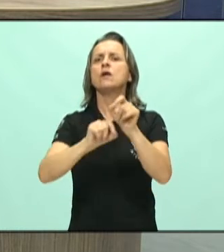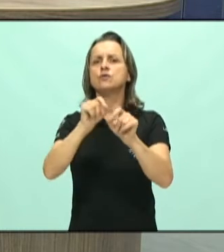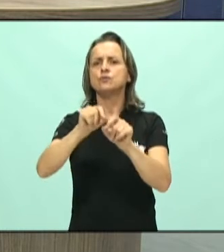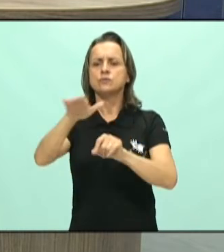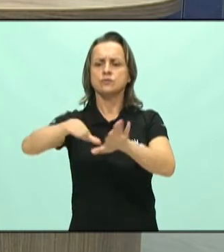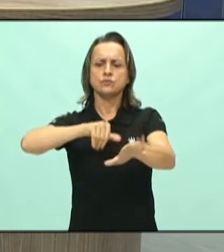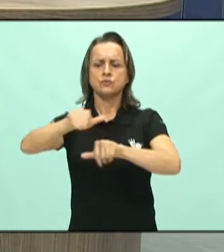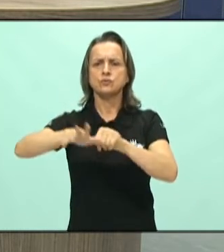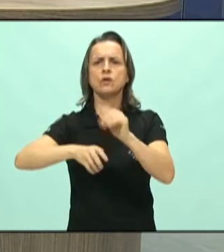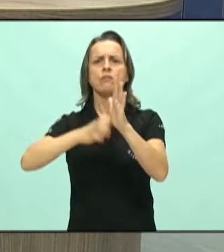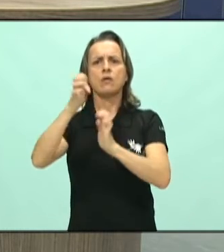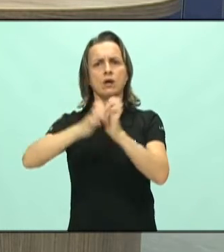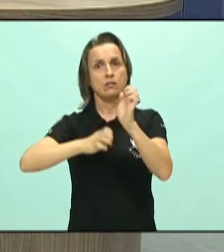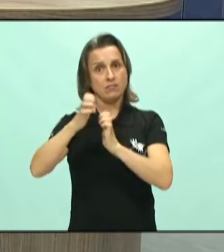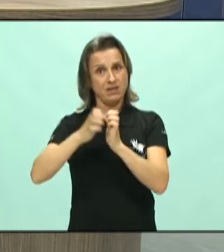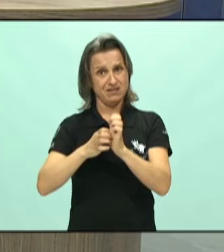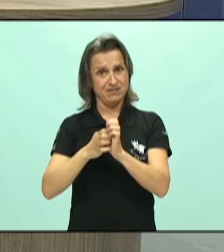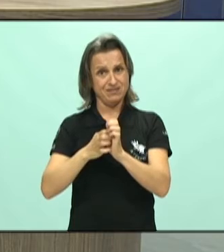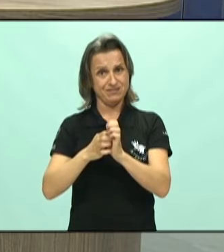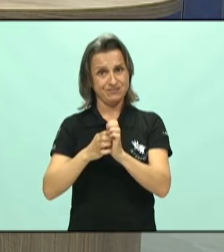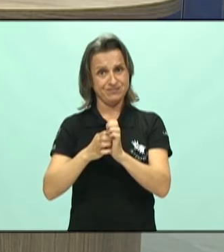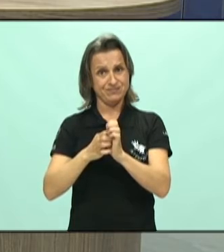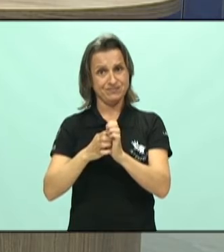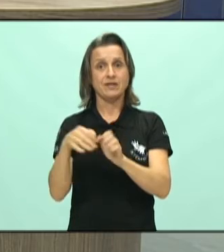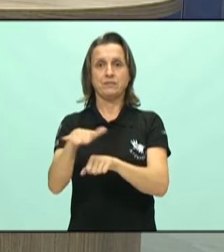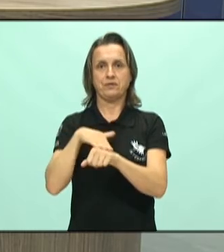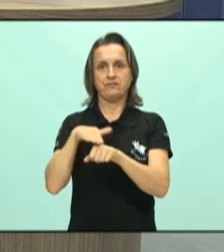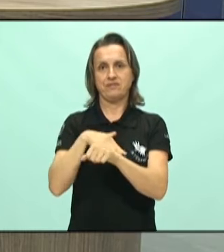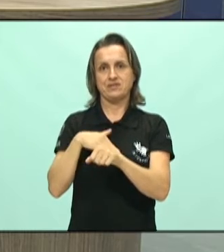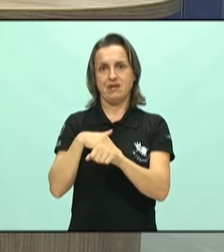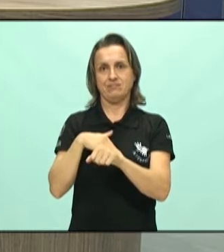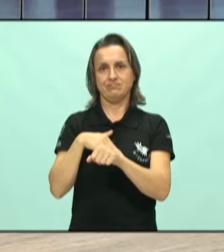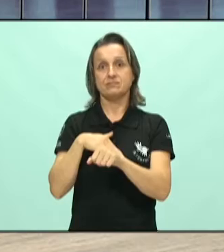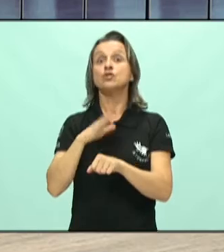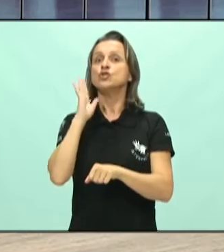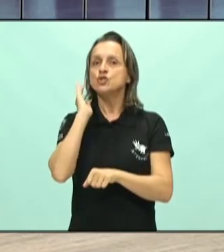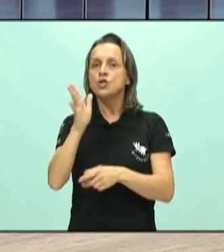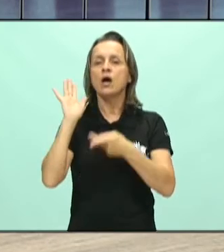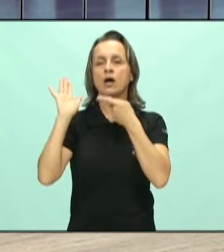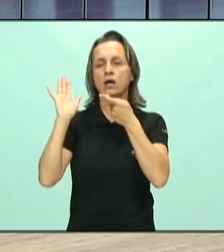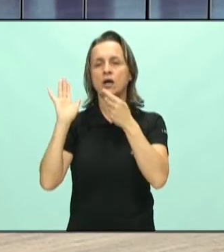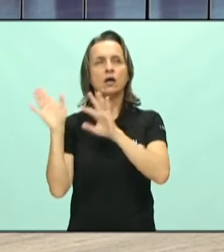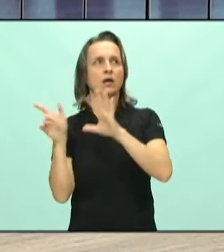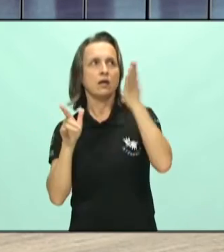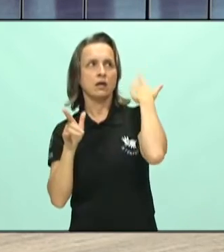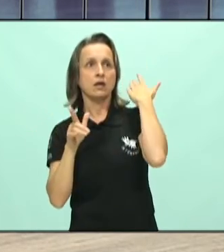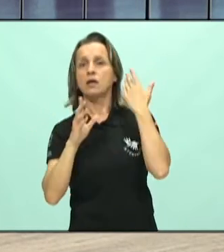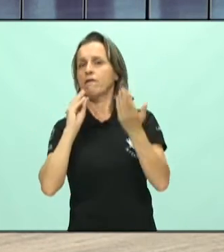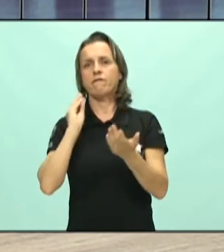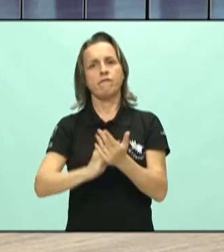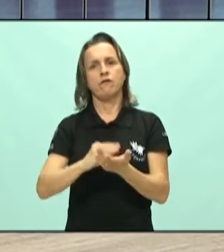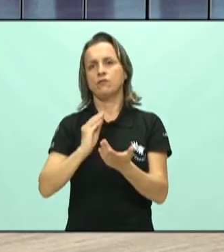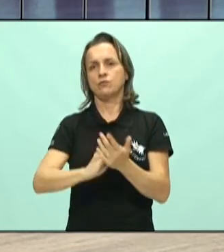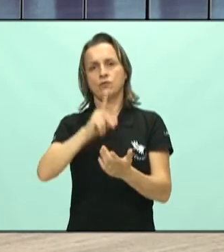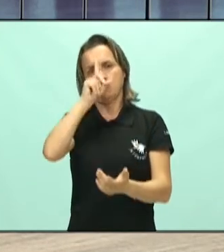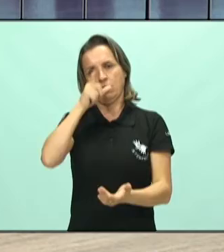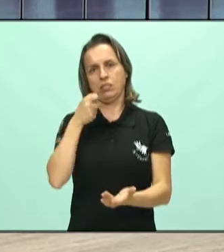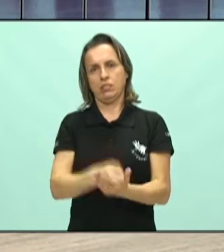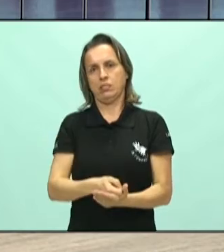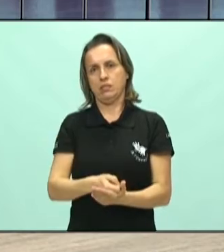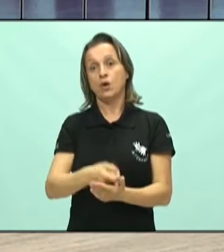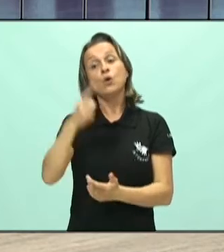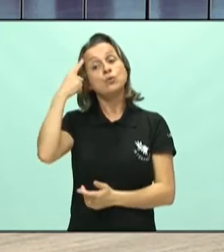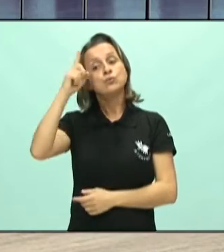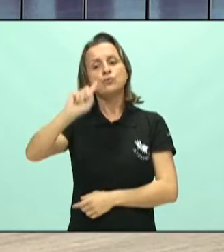segmentos, coisa que o governo estadual já tinha se comprometido e não tinha cumprido. E no dia seguinte, foram chamados 17